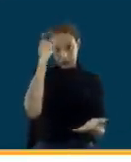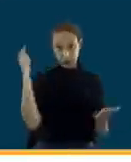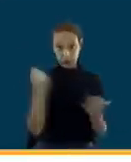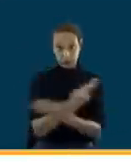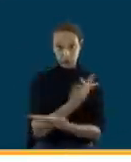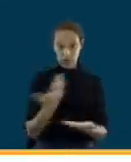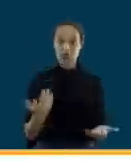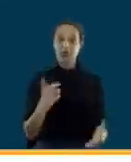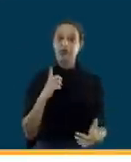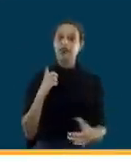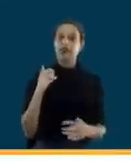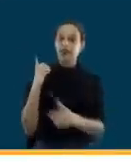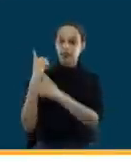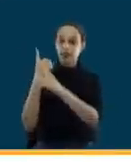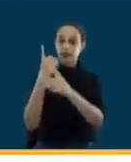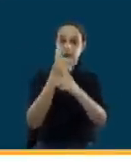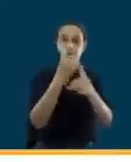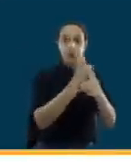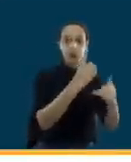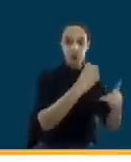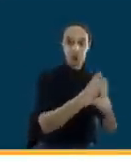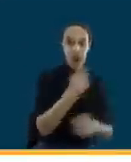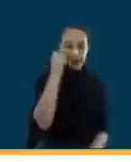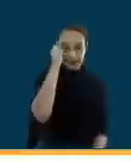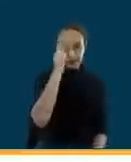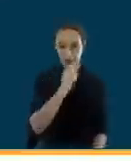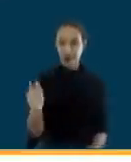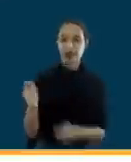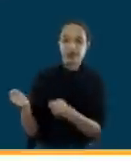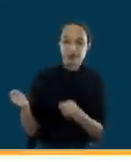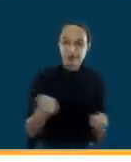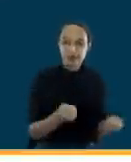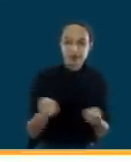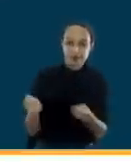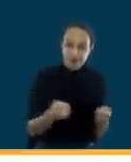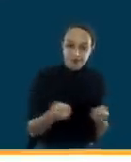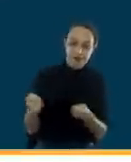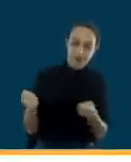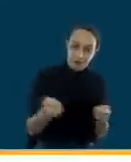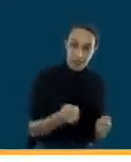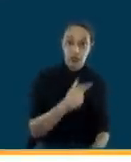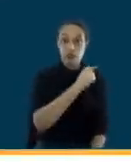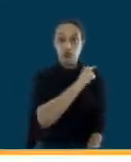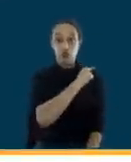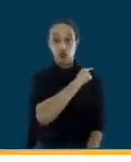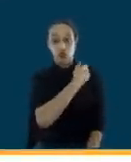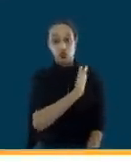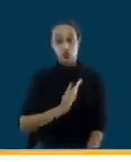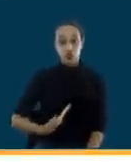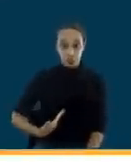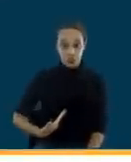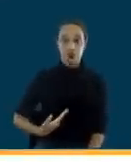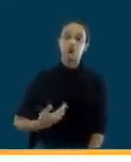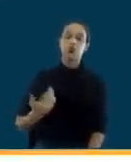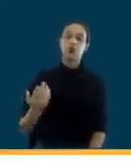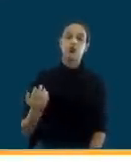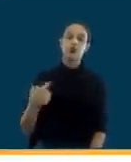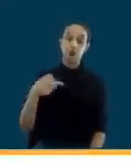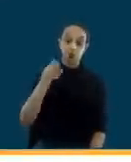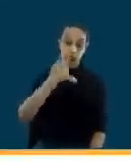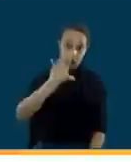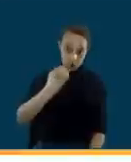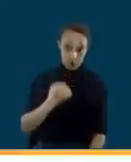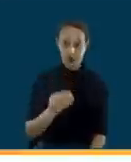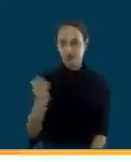92 gestores, né, públicos municipais do Estado. Adolfo é o companheiro de todas as horas, tem